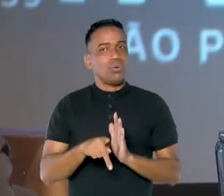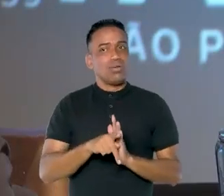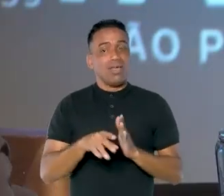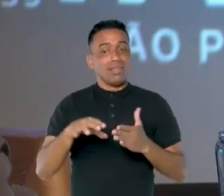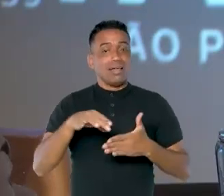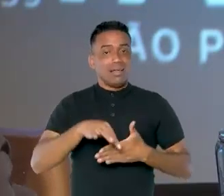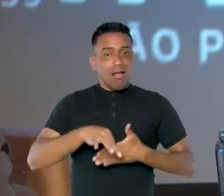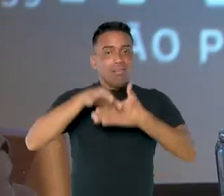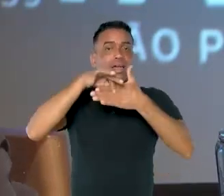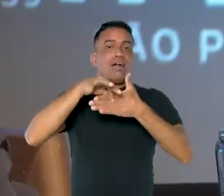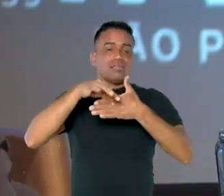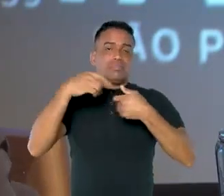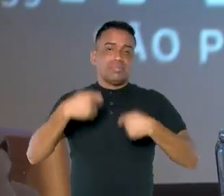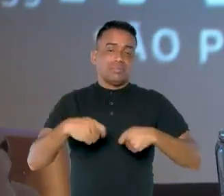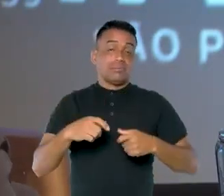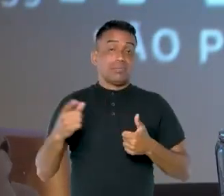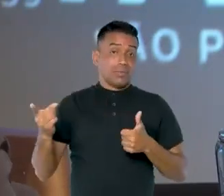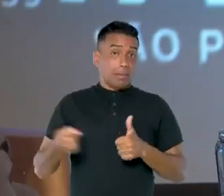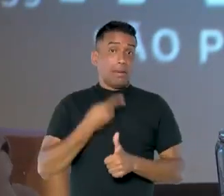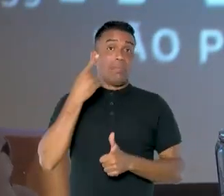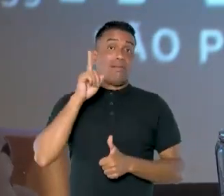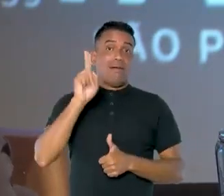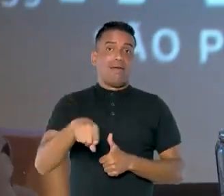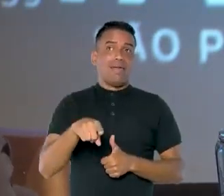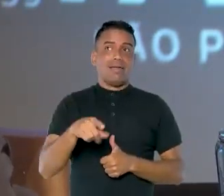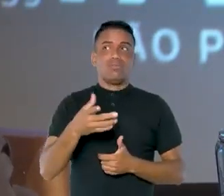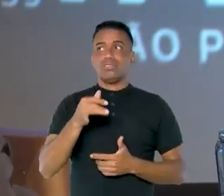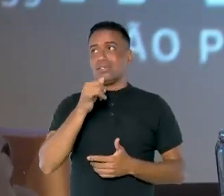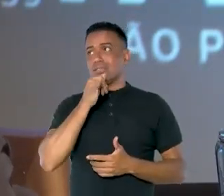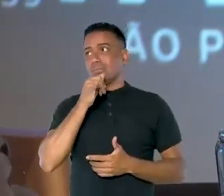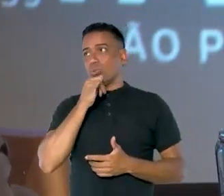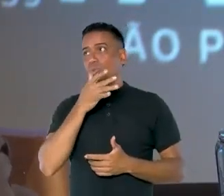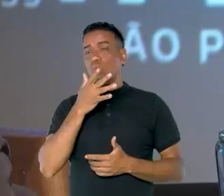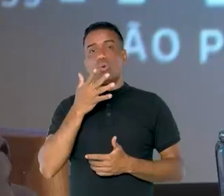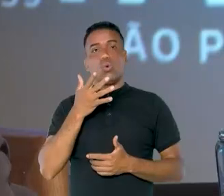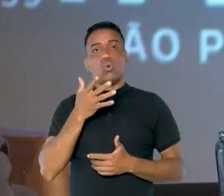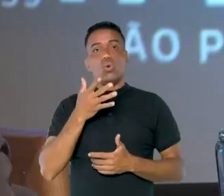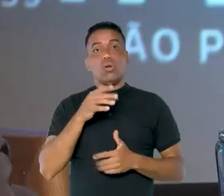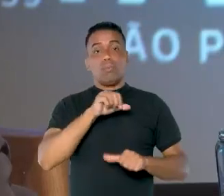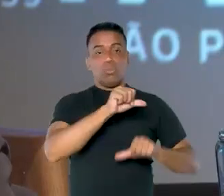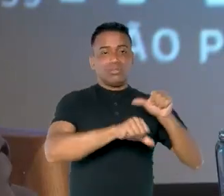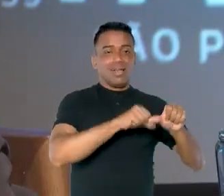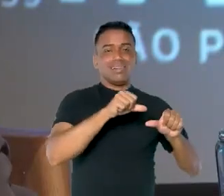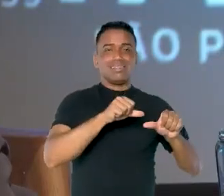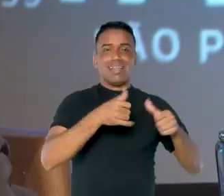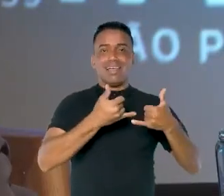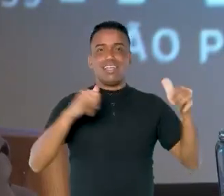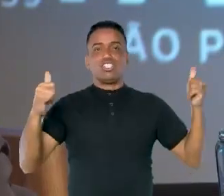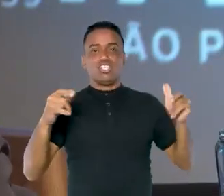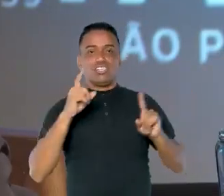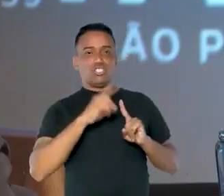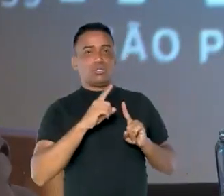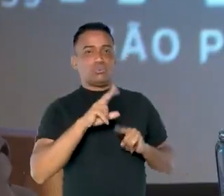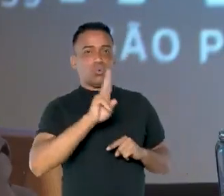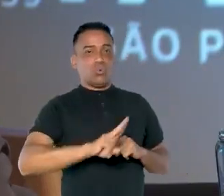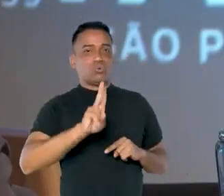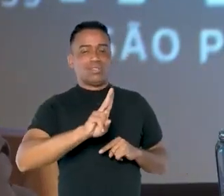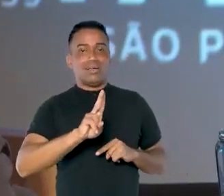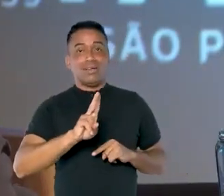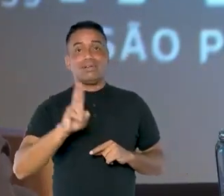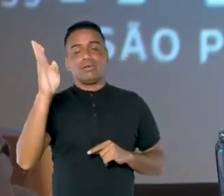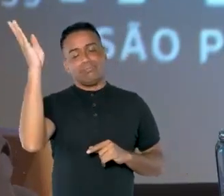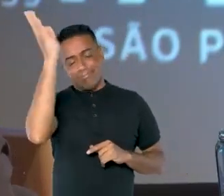liderança. A primeira delas é você encaminhar a transição energética, que o Brasil